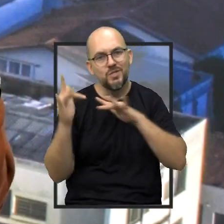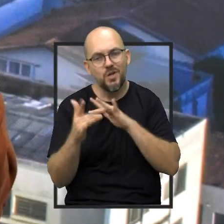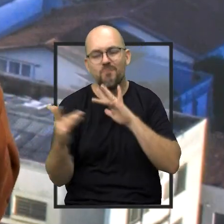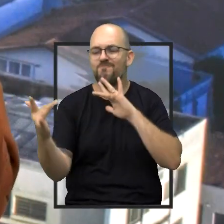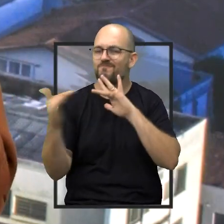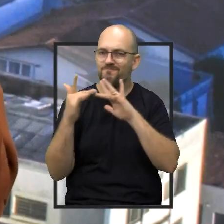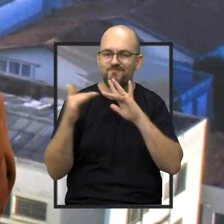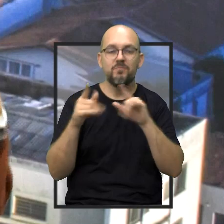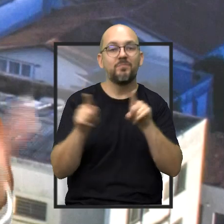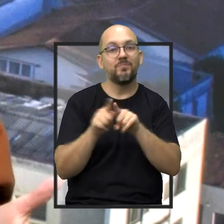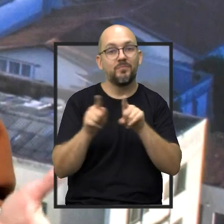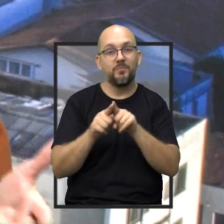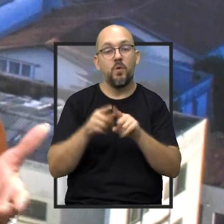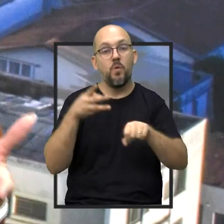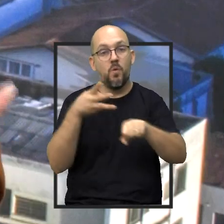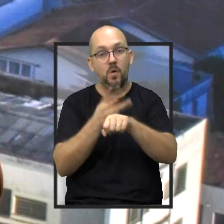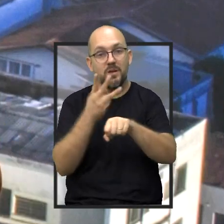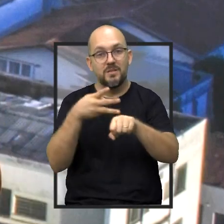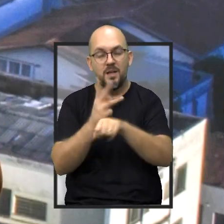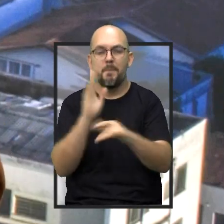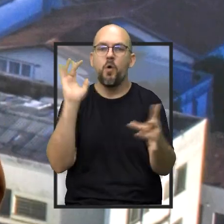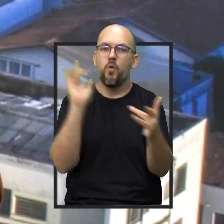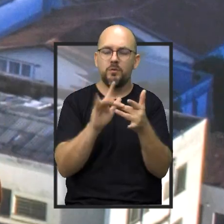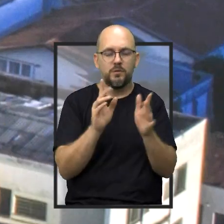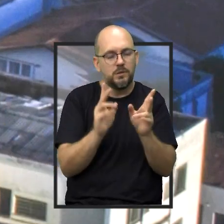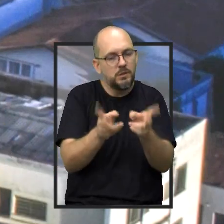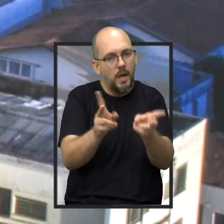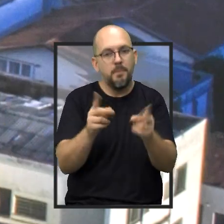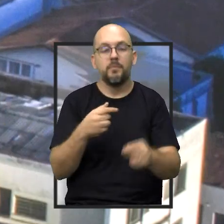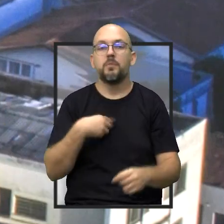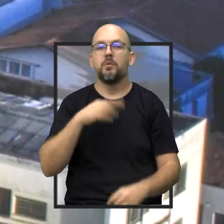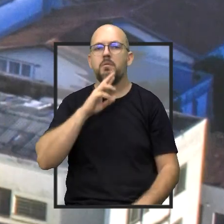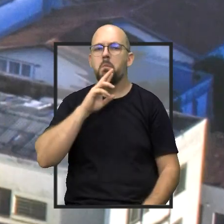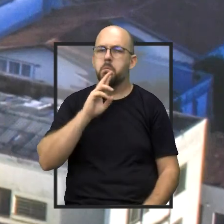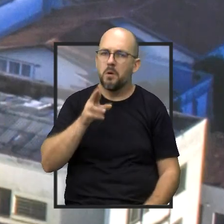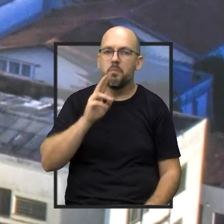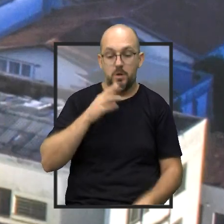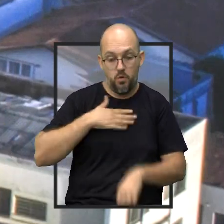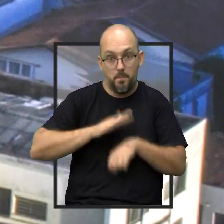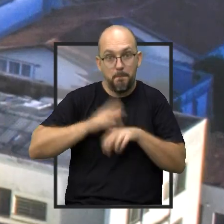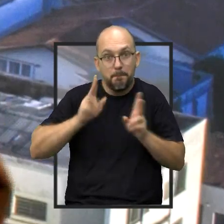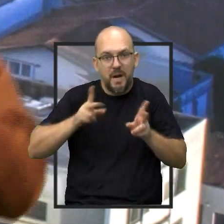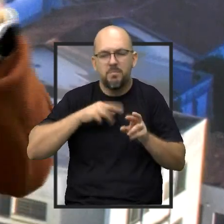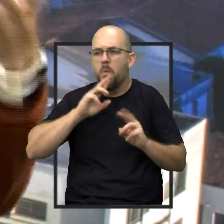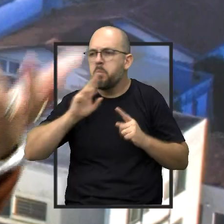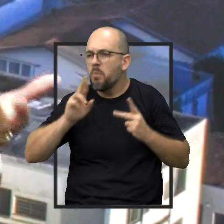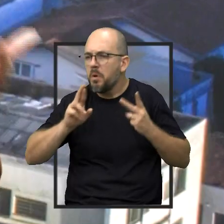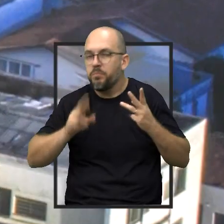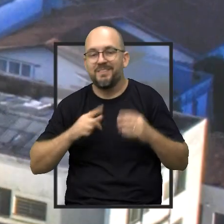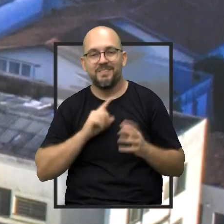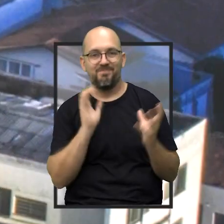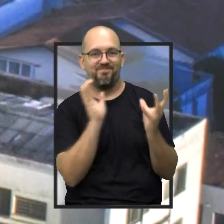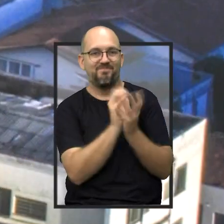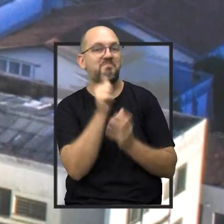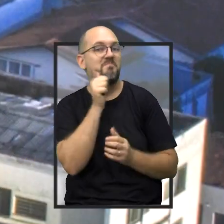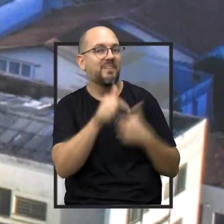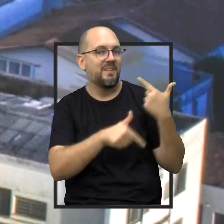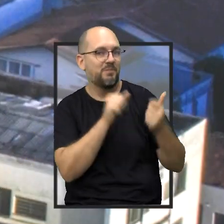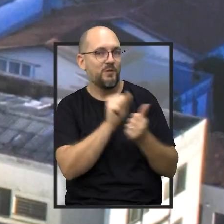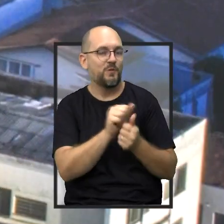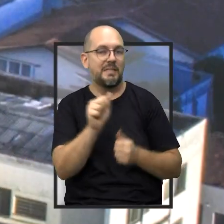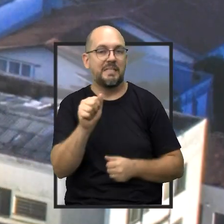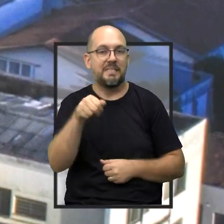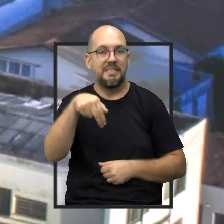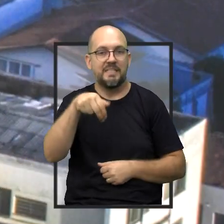sociais, no nosso contato de WhatsApp. Eu sempre faço questão de responder eu mesma. Tenho o apoio das meninas do gabinete,